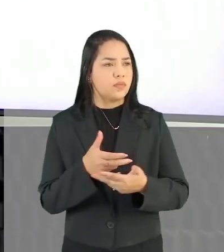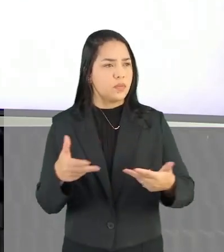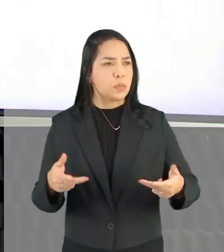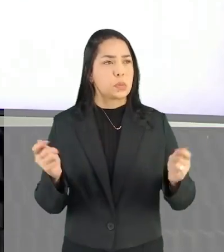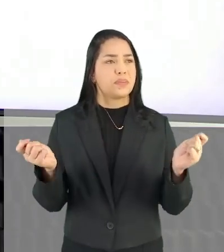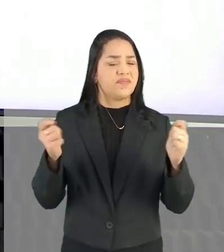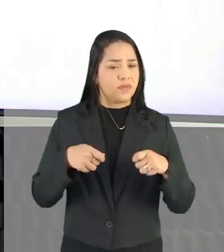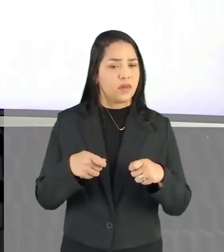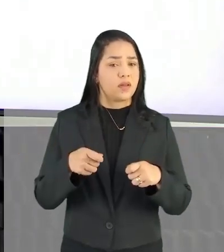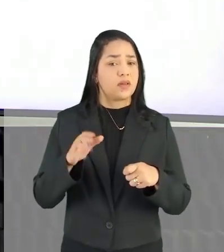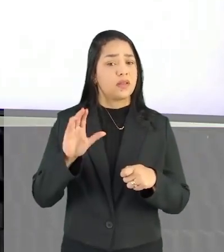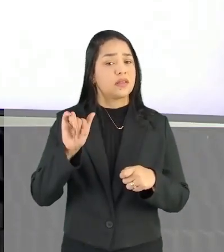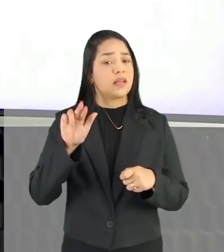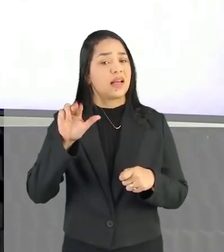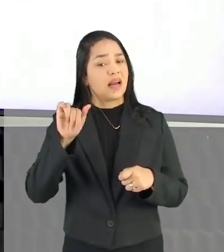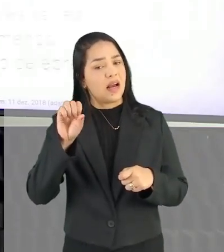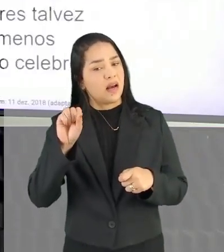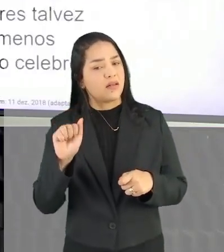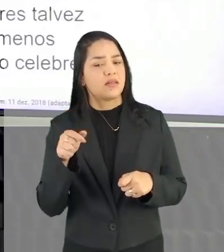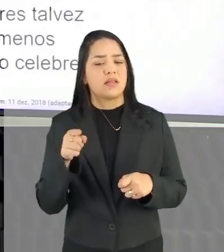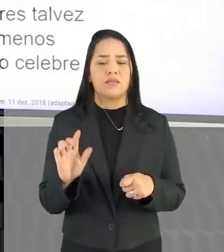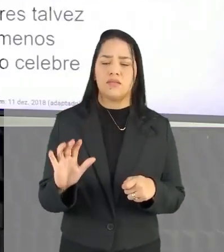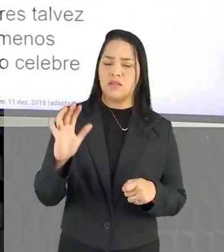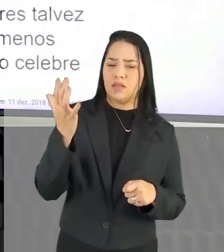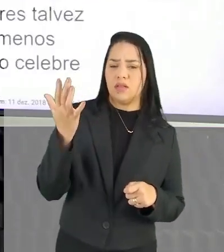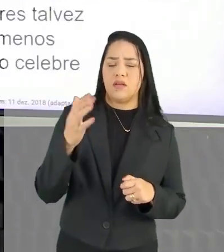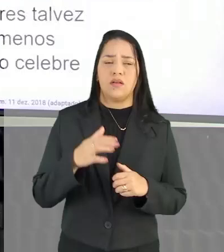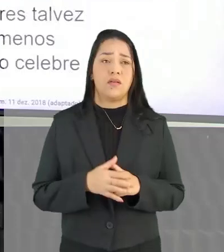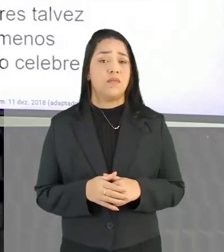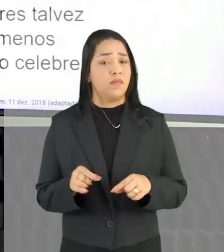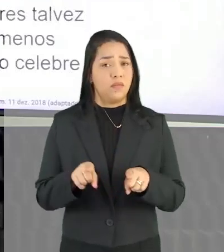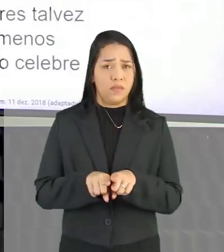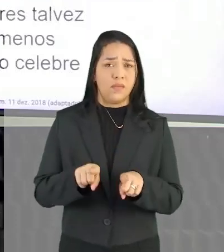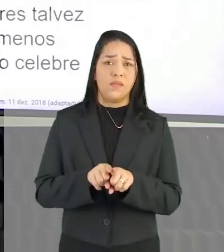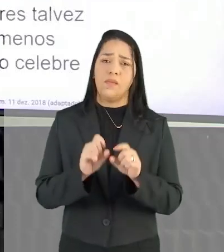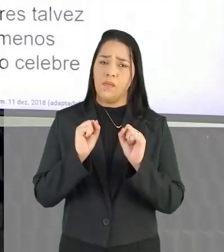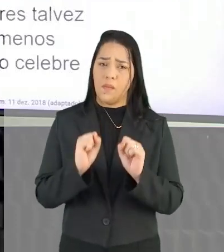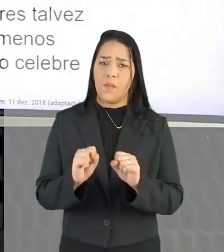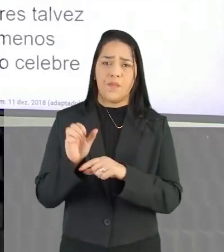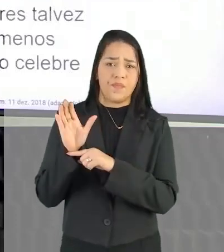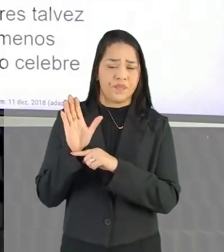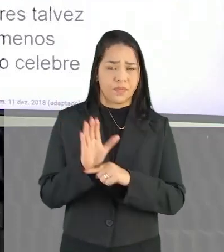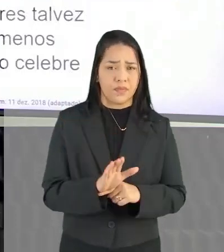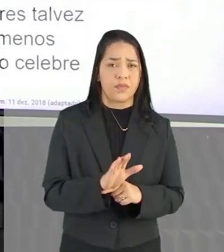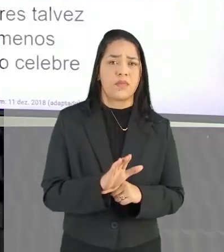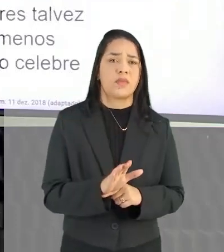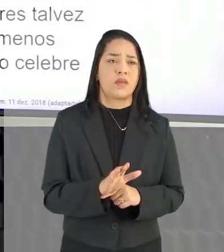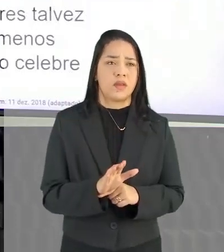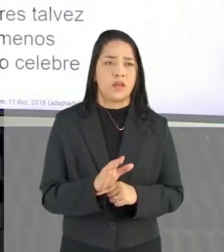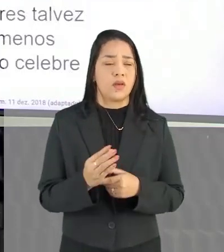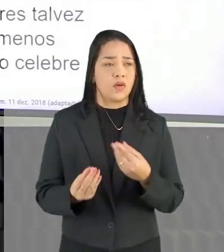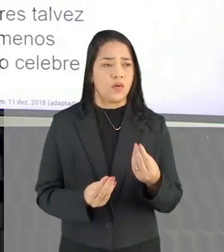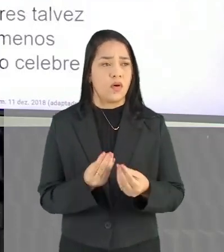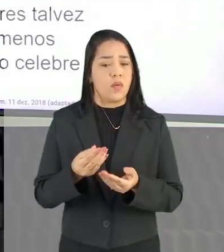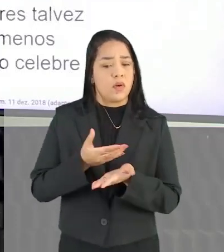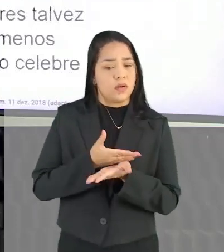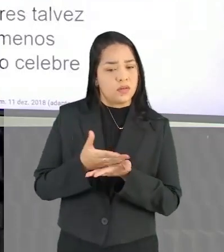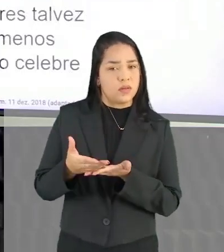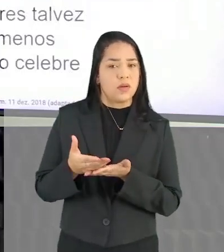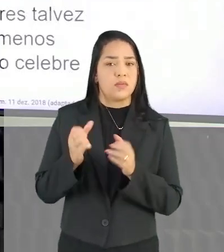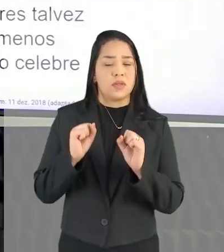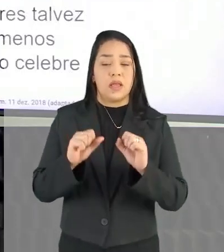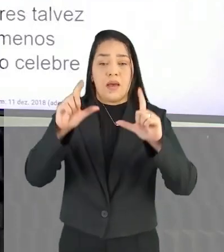que podem ser causas, né, dessa situação, depois ele coloca algumas coisas que podem ajudar como iniciativa